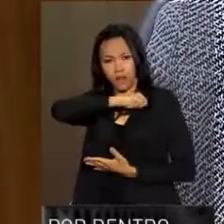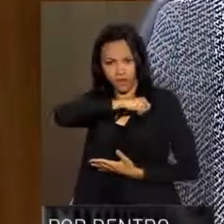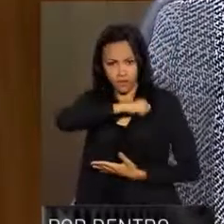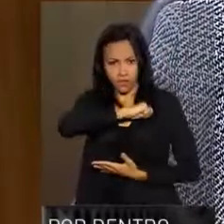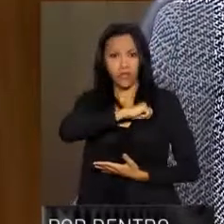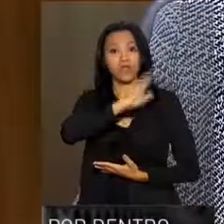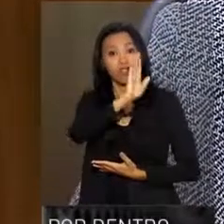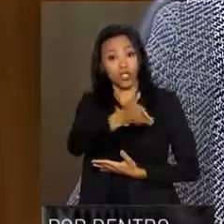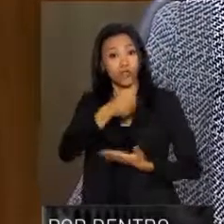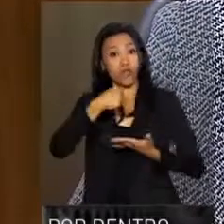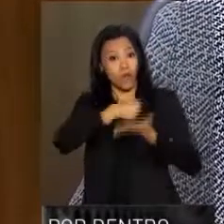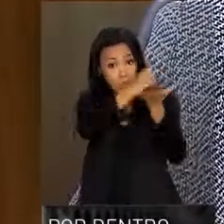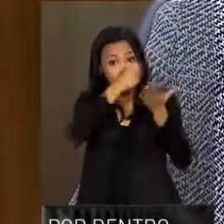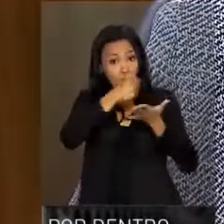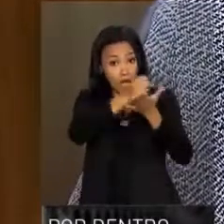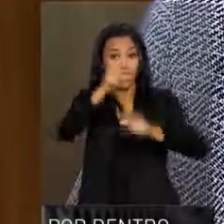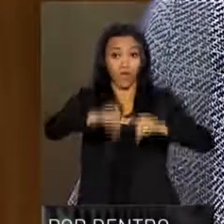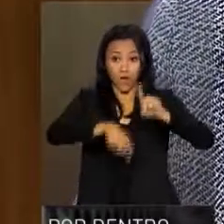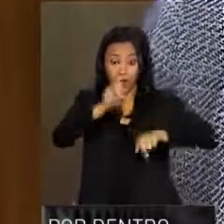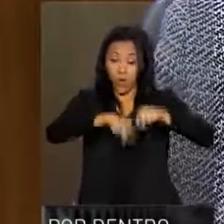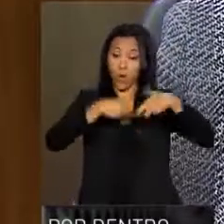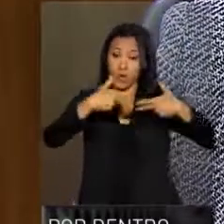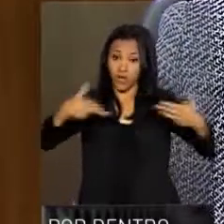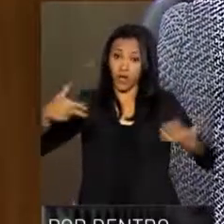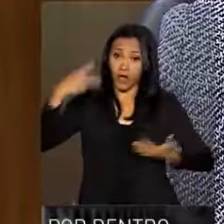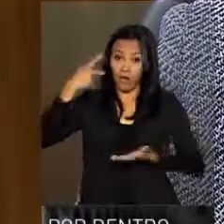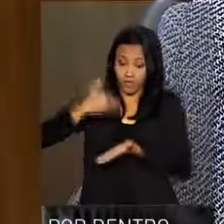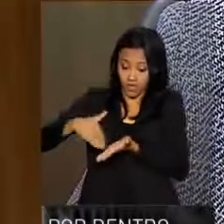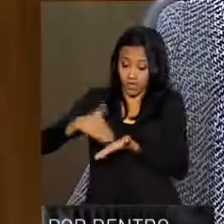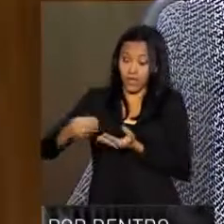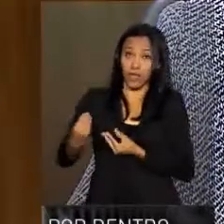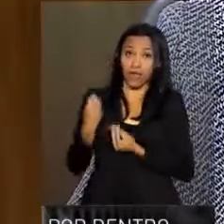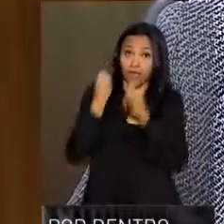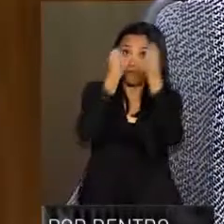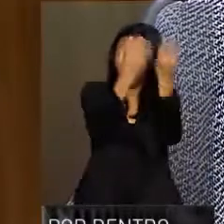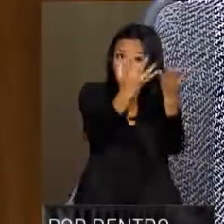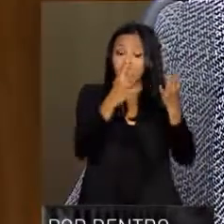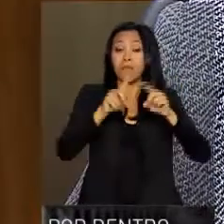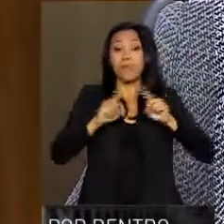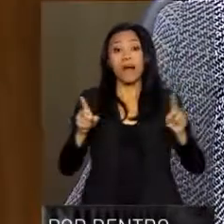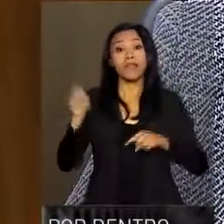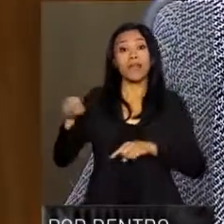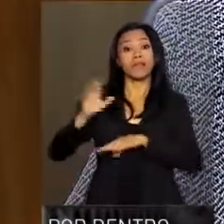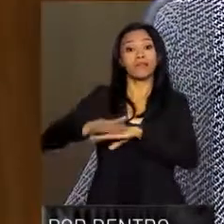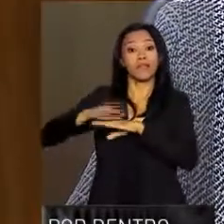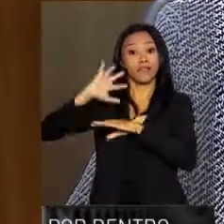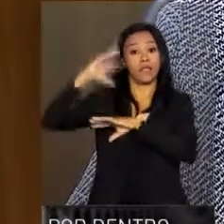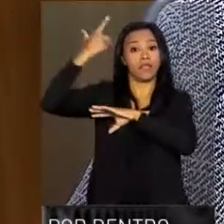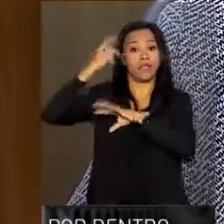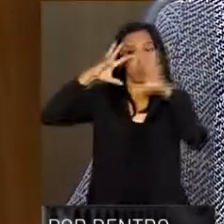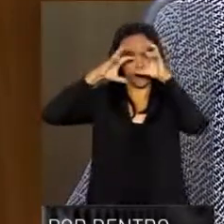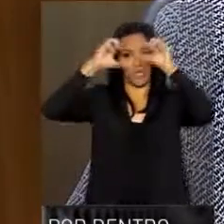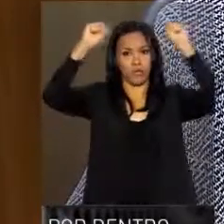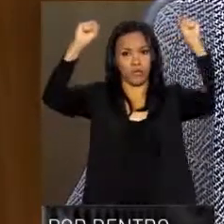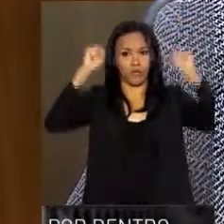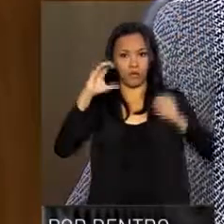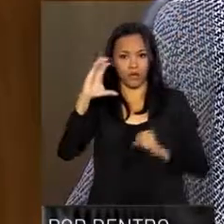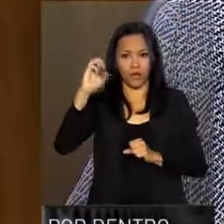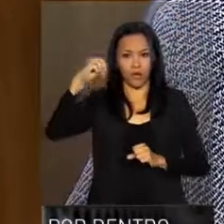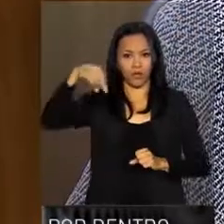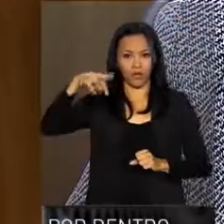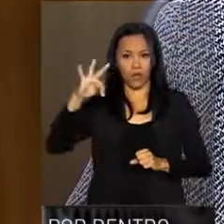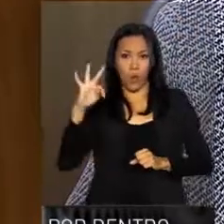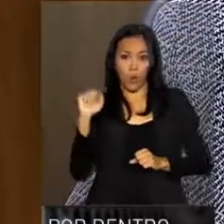apoiadas com equipamentos pela secretaria mas atualmente com essa decisão do tribunal de contas nós estamos fazendo esse acompanhamento com